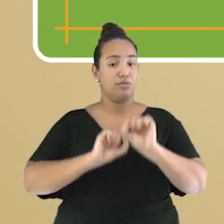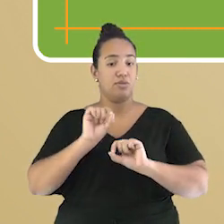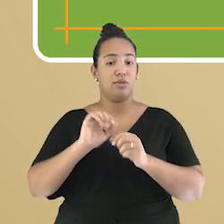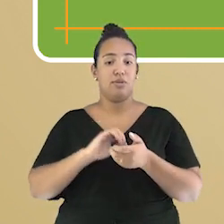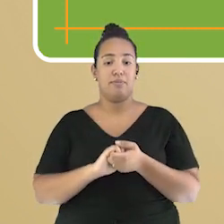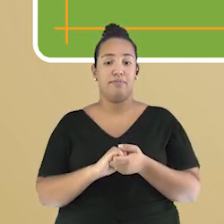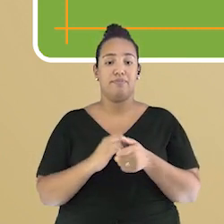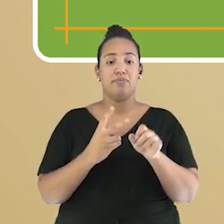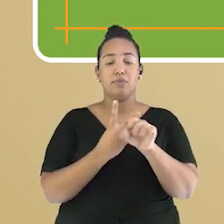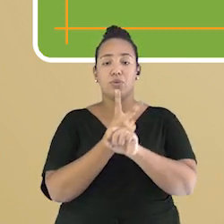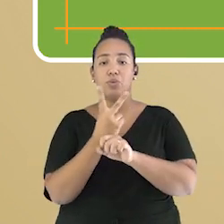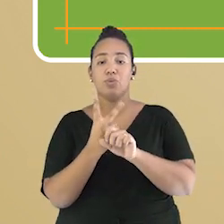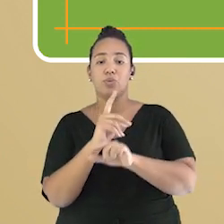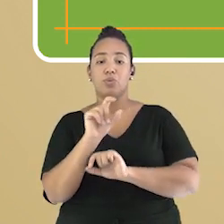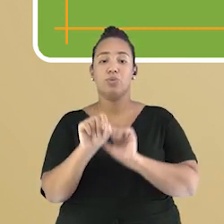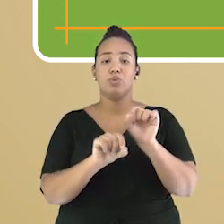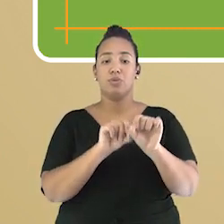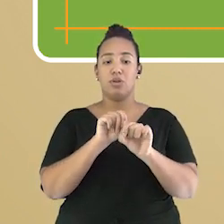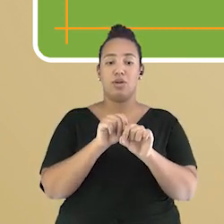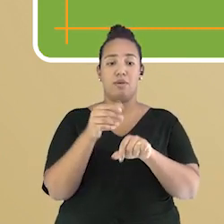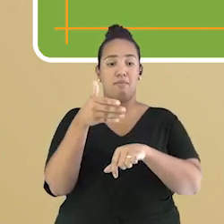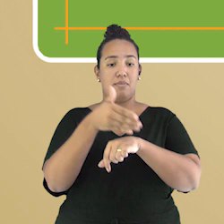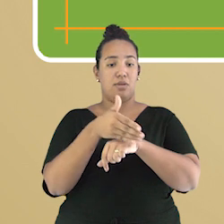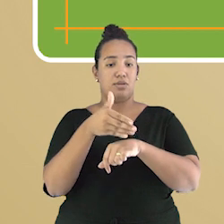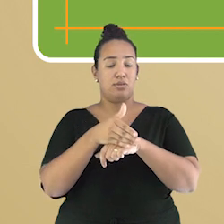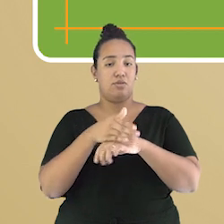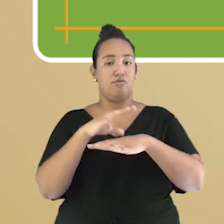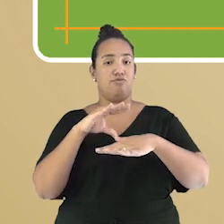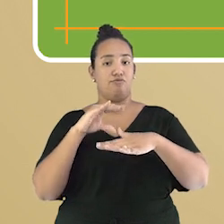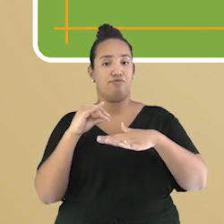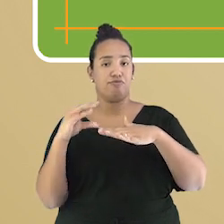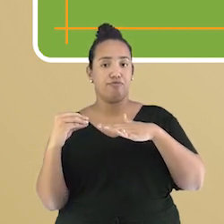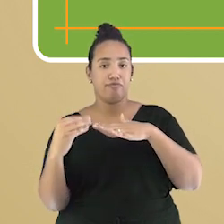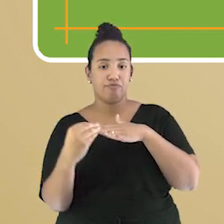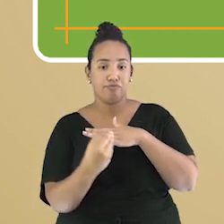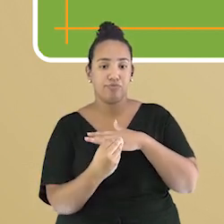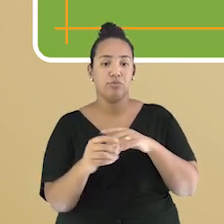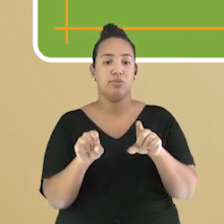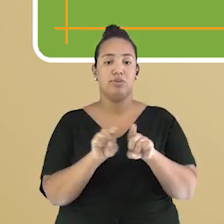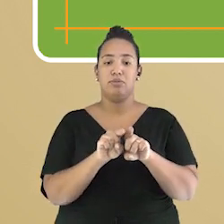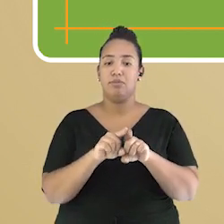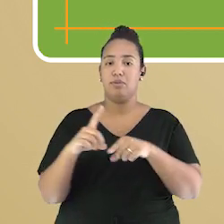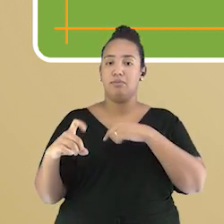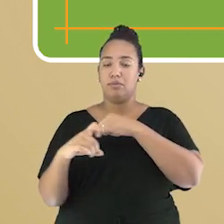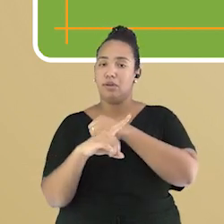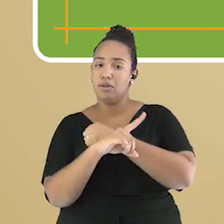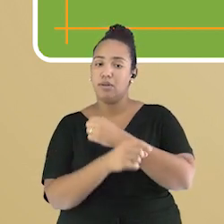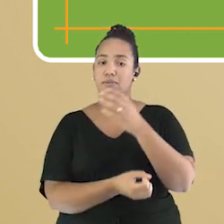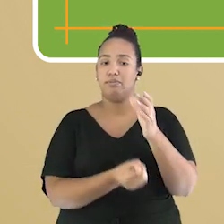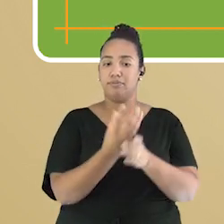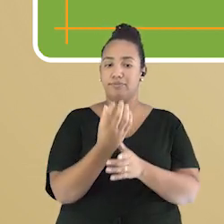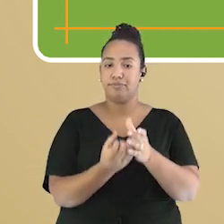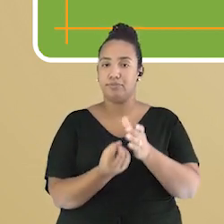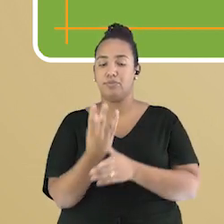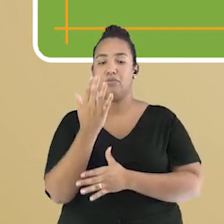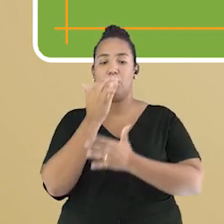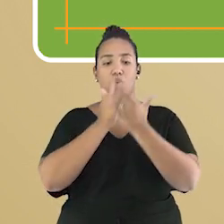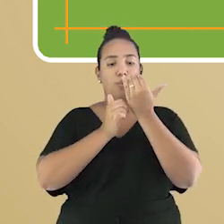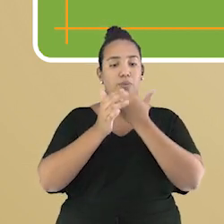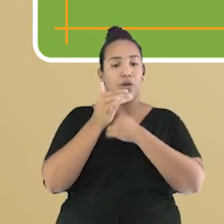busca verificar a participação de micro-organismos na produção de alimentos,